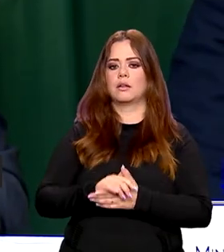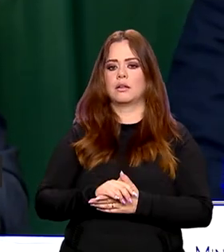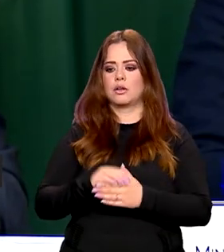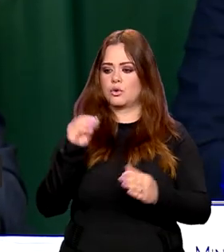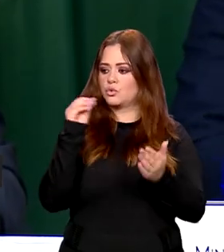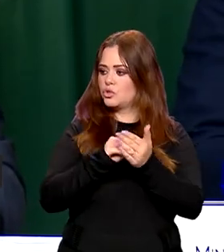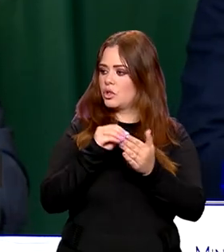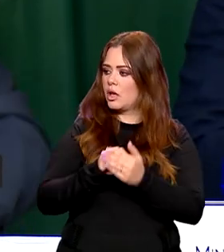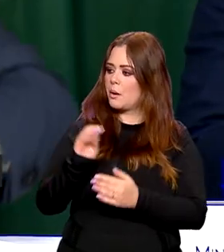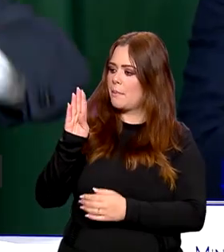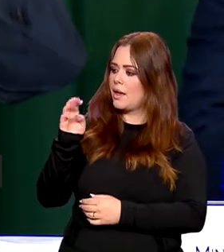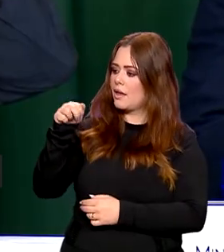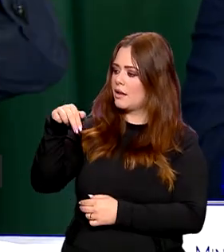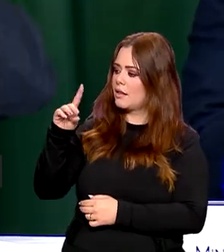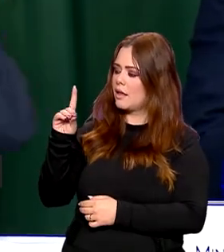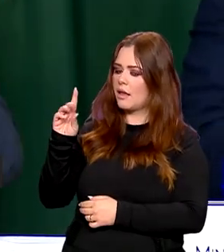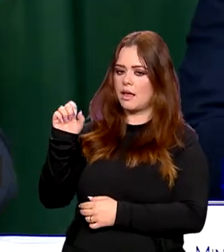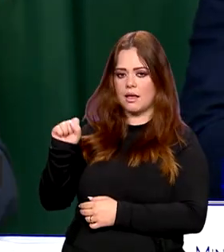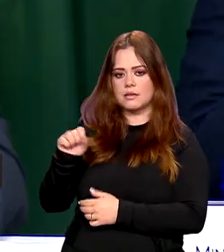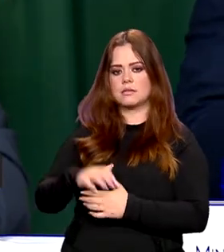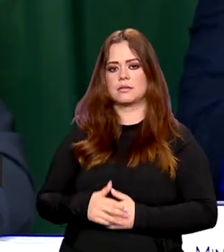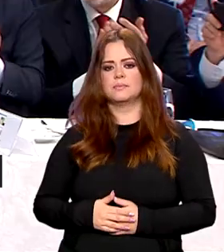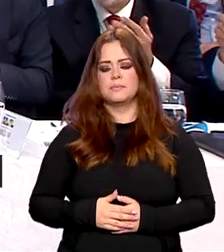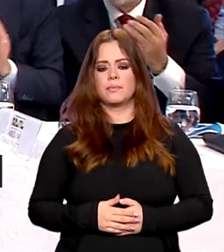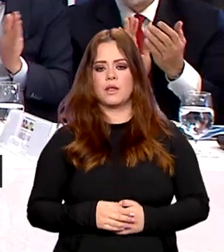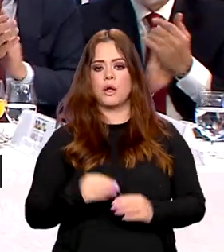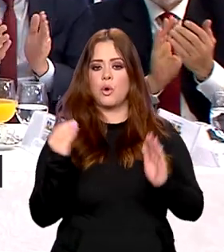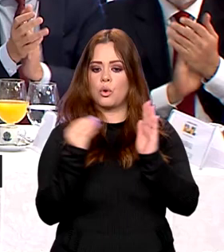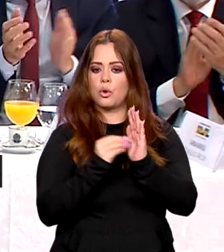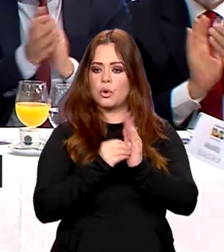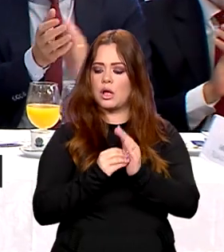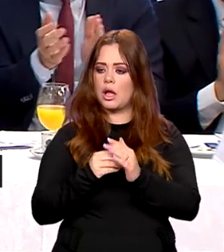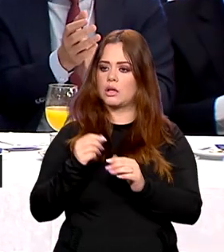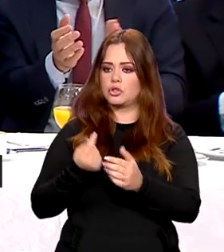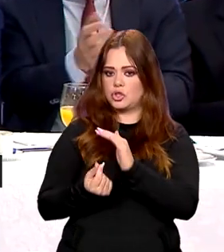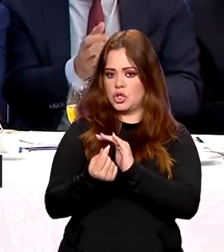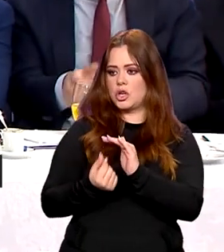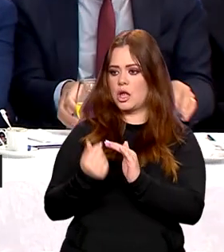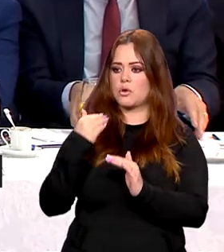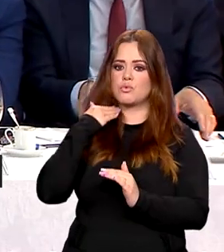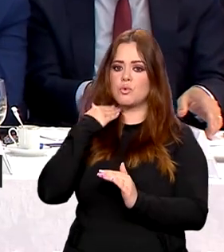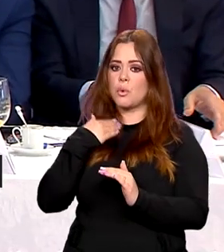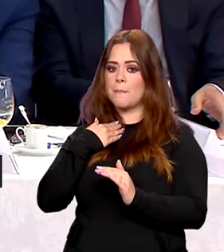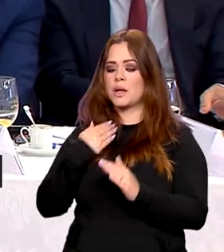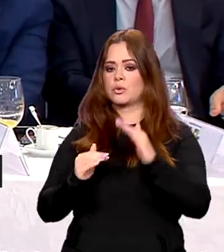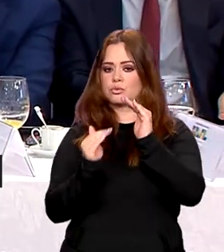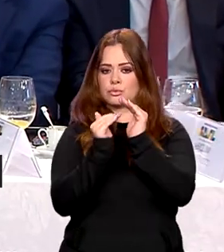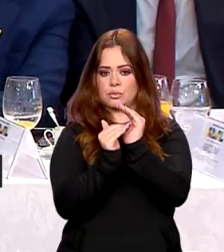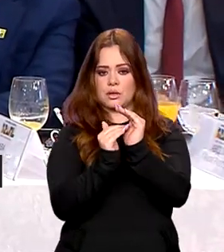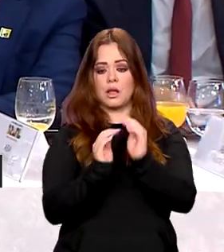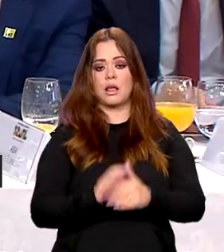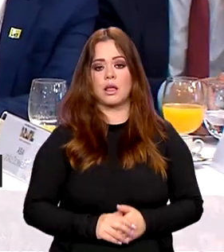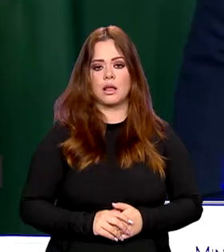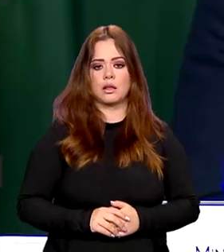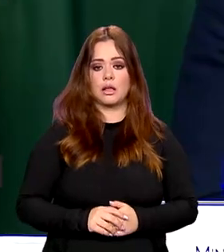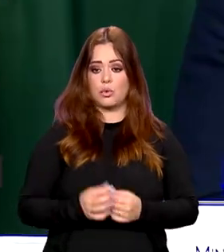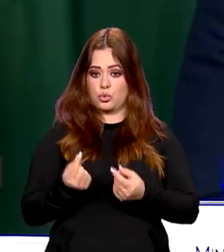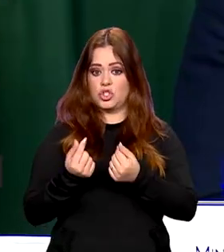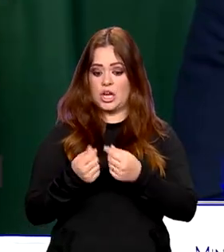no BNDES. Nós vamos ter que colocar dinheiro no Banco do Brasil. E esse dinheiro tem que